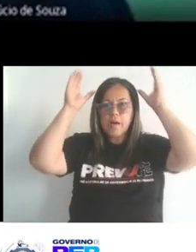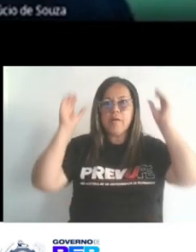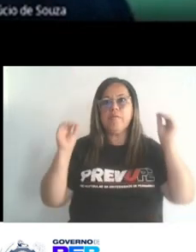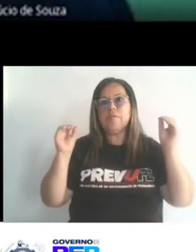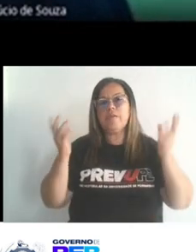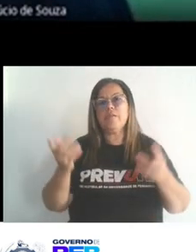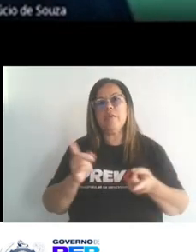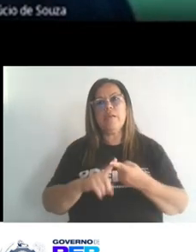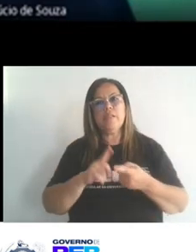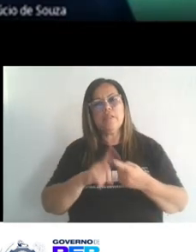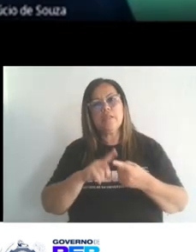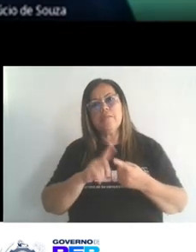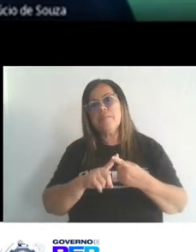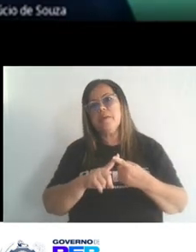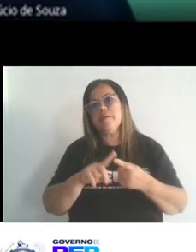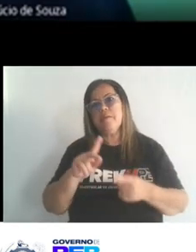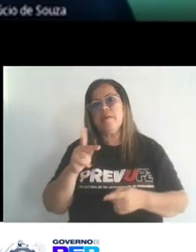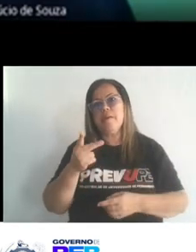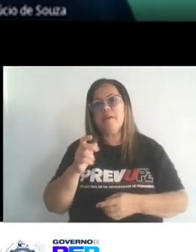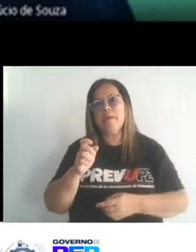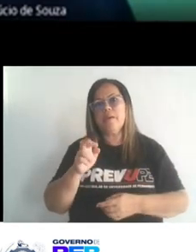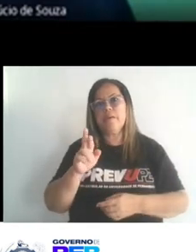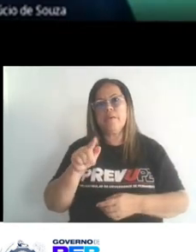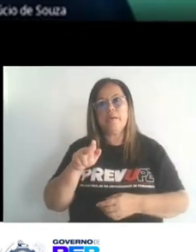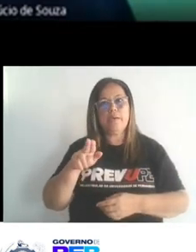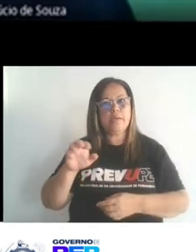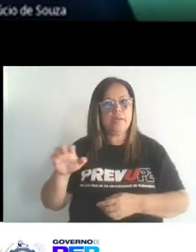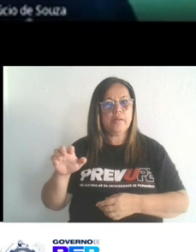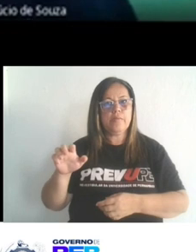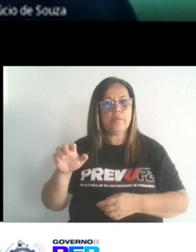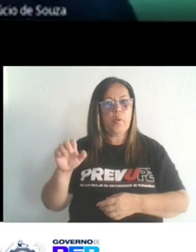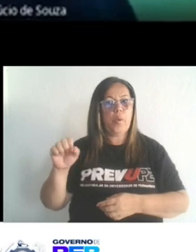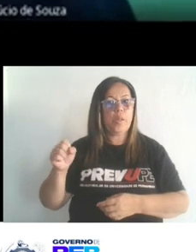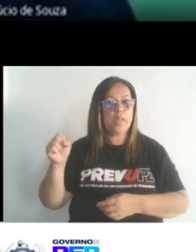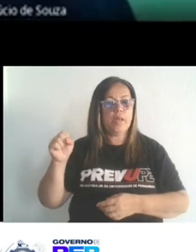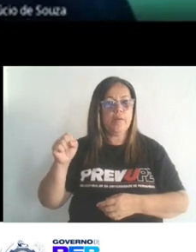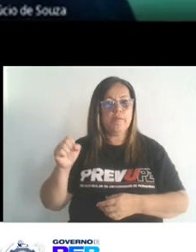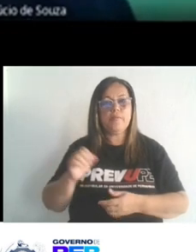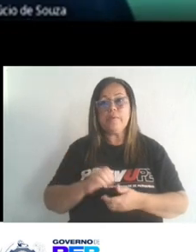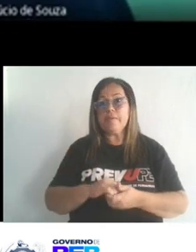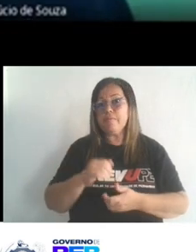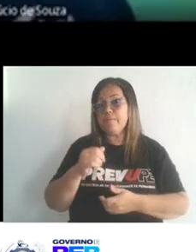houve sim uma ruptura